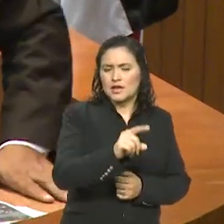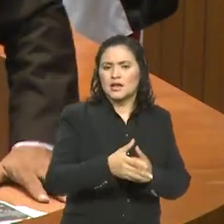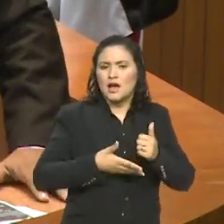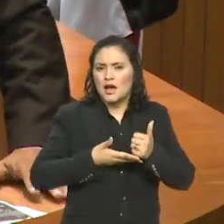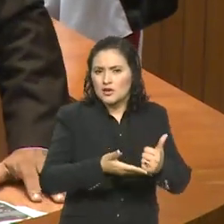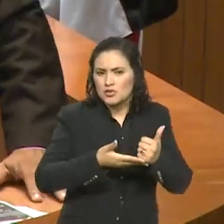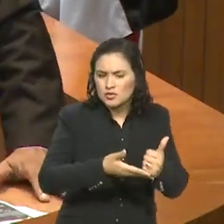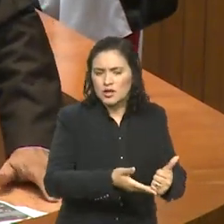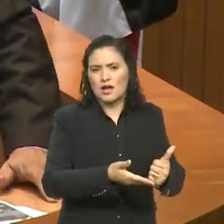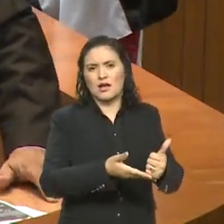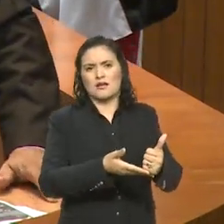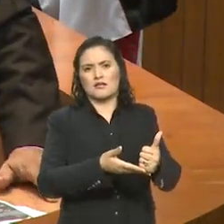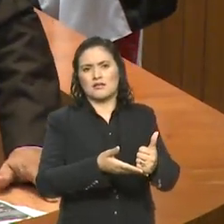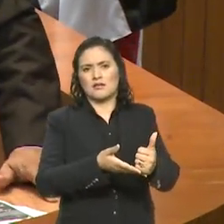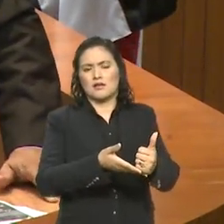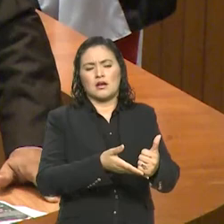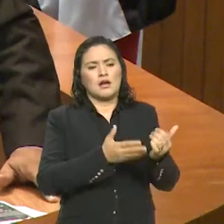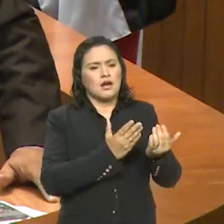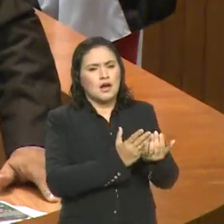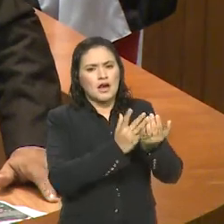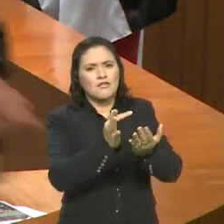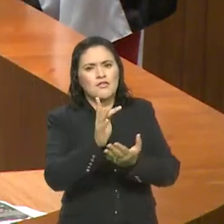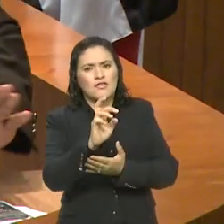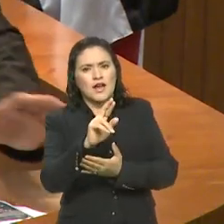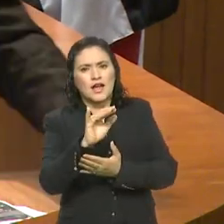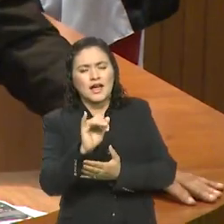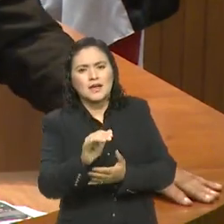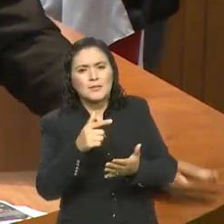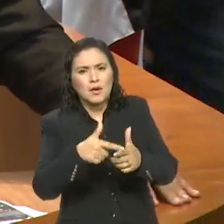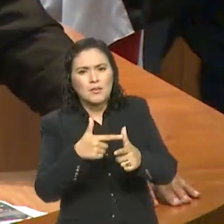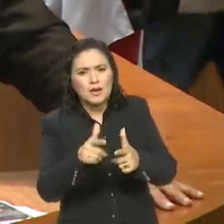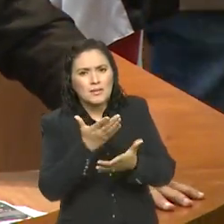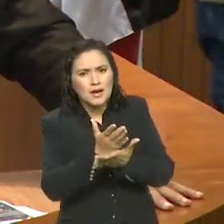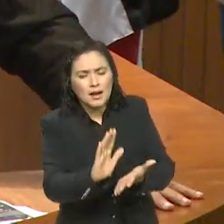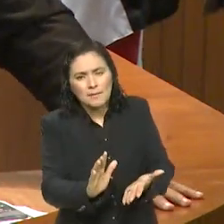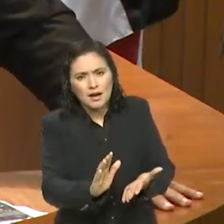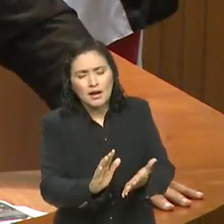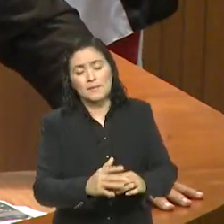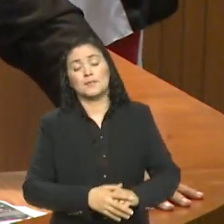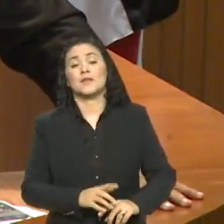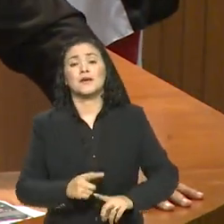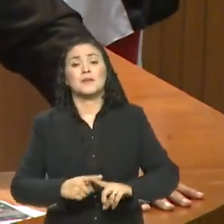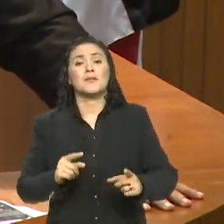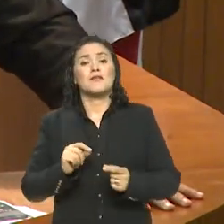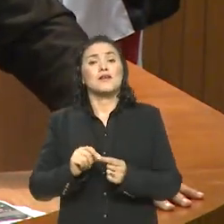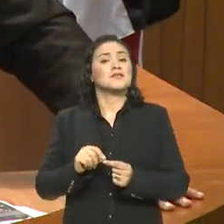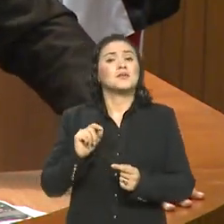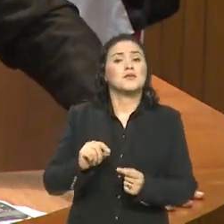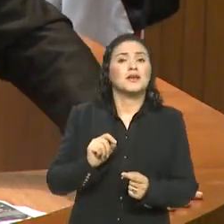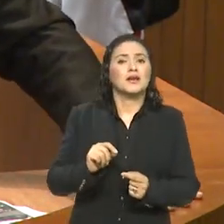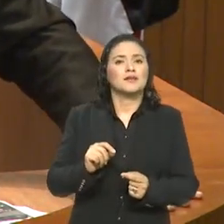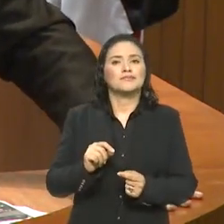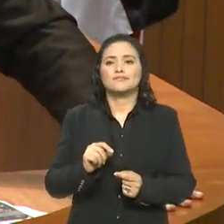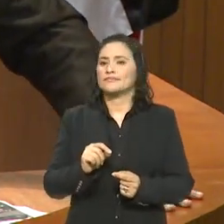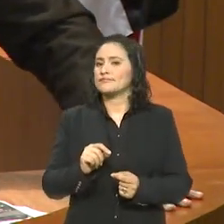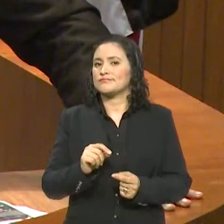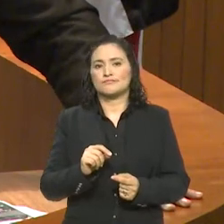do ferro. Deputado Hélio, só que ele não corrigiu. O que, ele fez? Fez uma intervenção